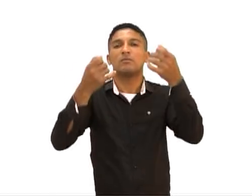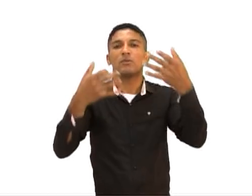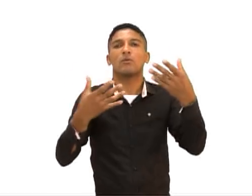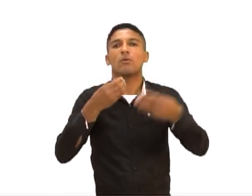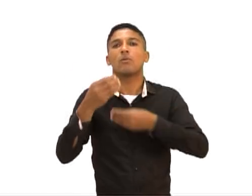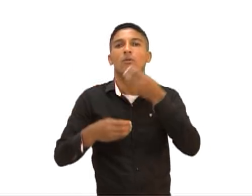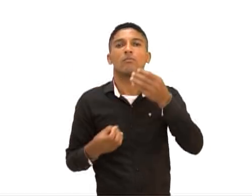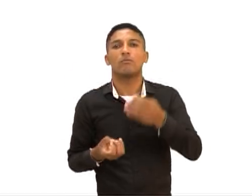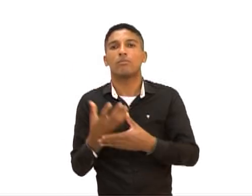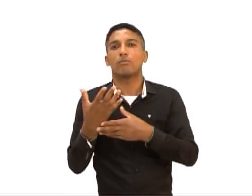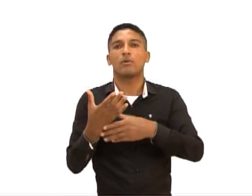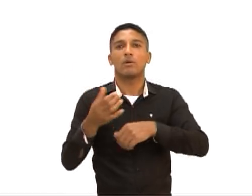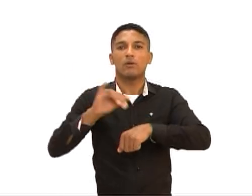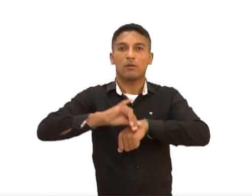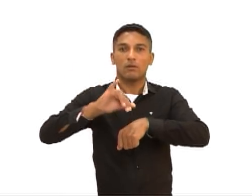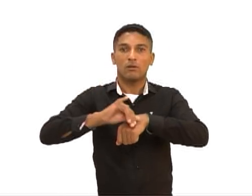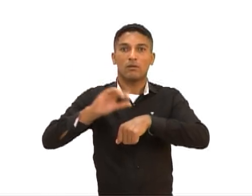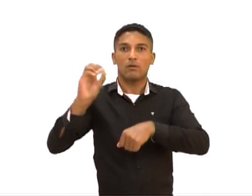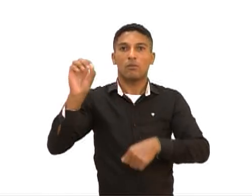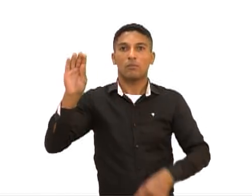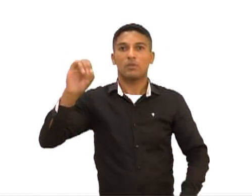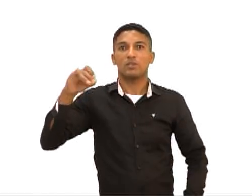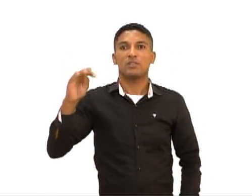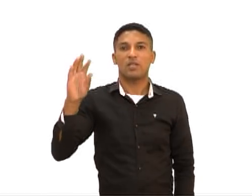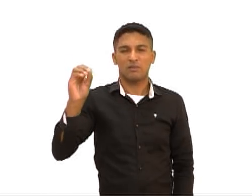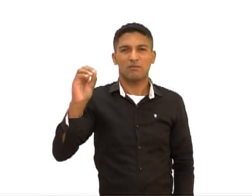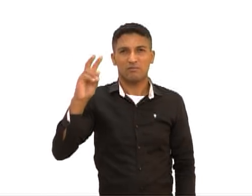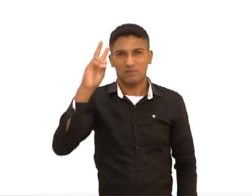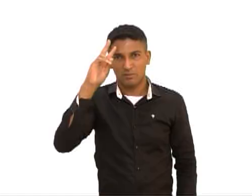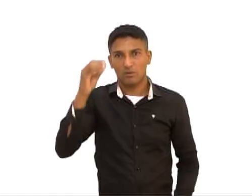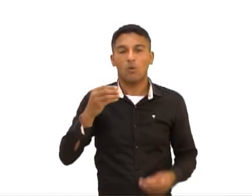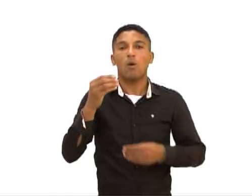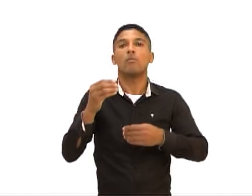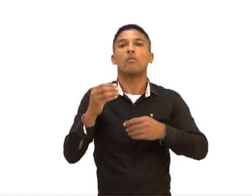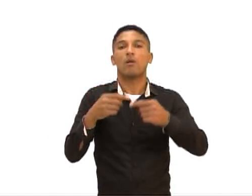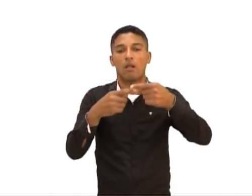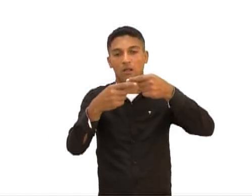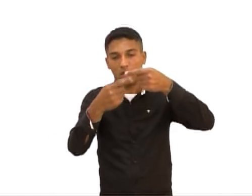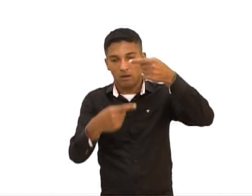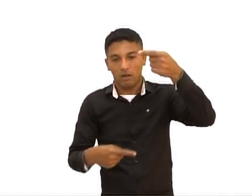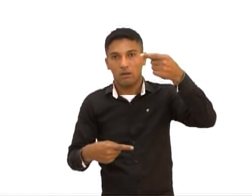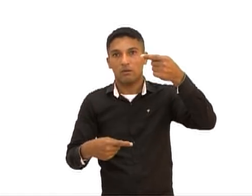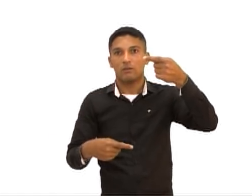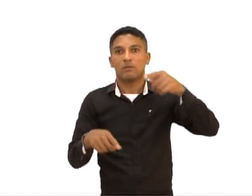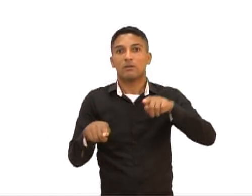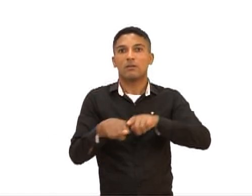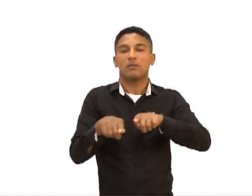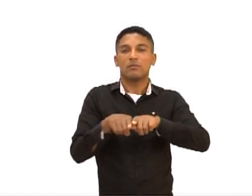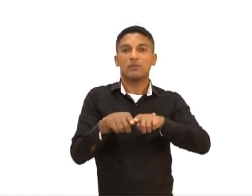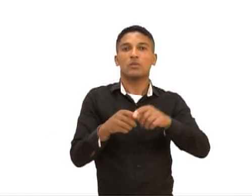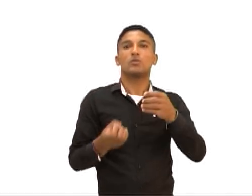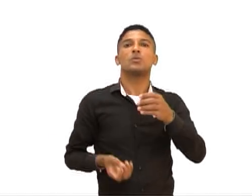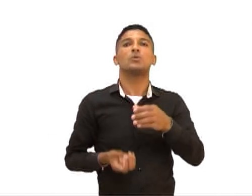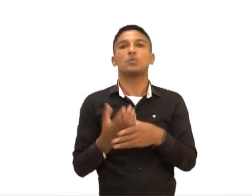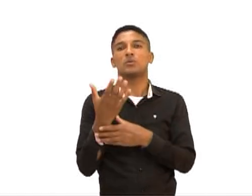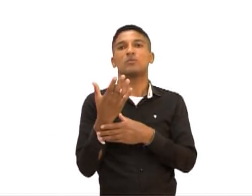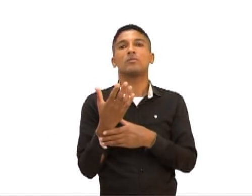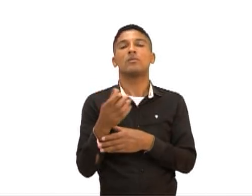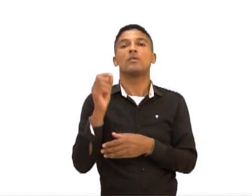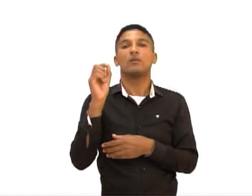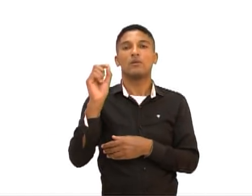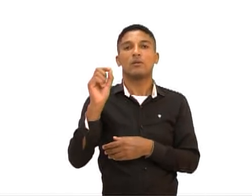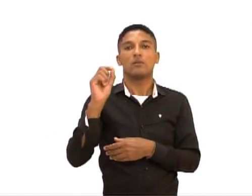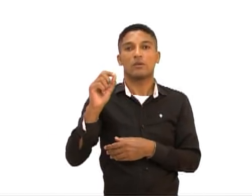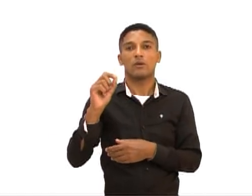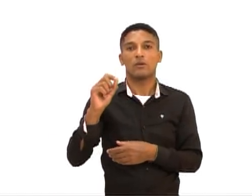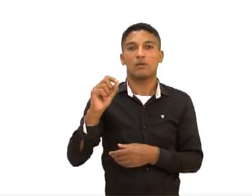dos objetos. Né, também buscamos identificar a finalidade de textos de diferentes gêneros. Fizemos uma análise da relação de